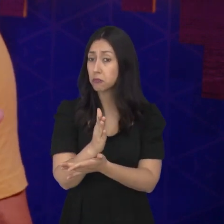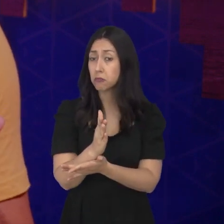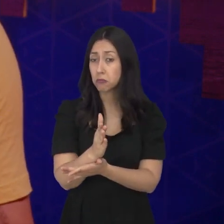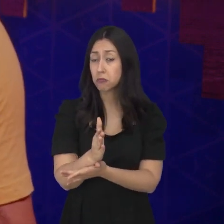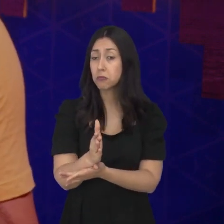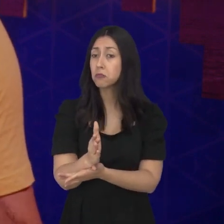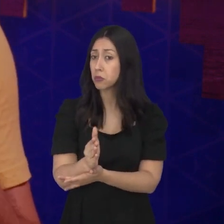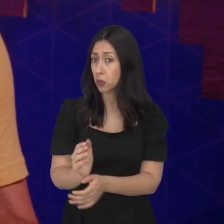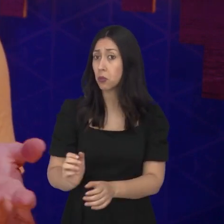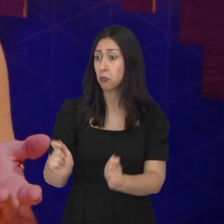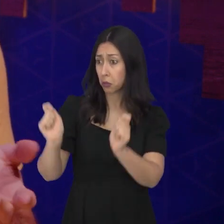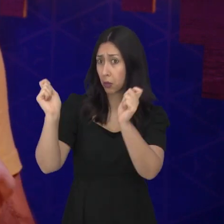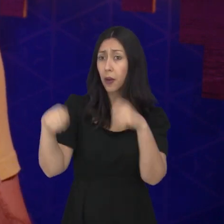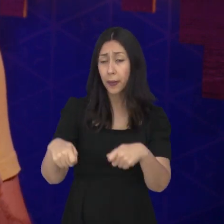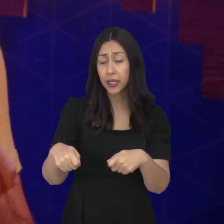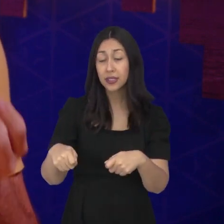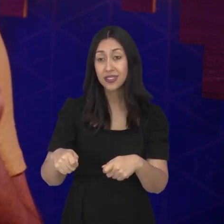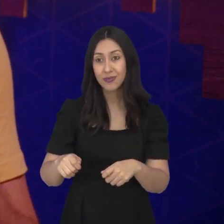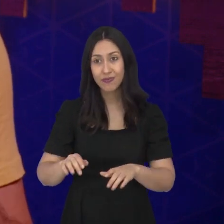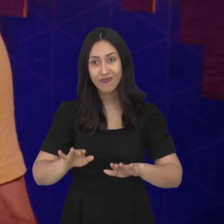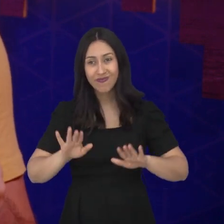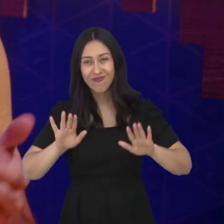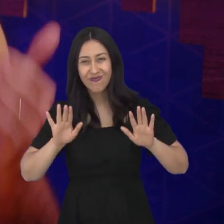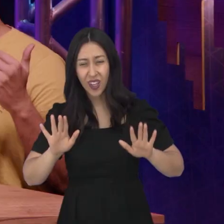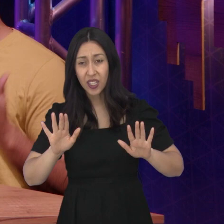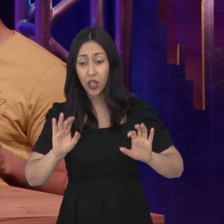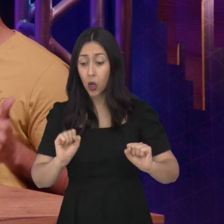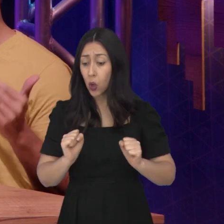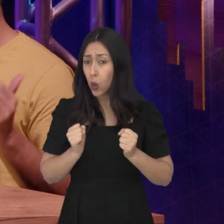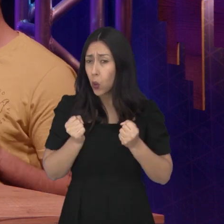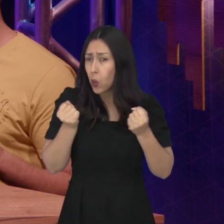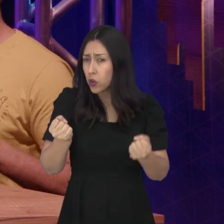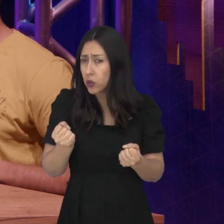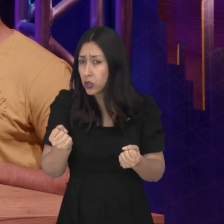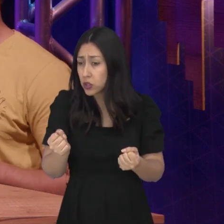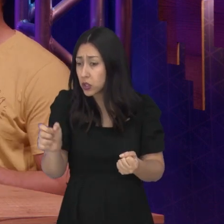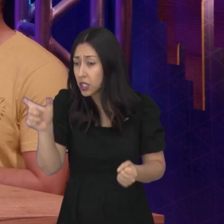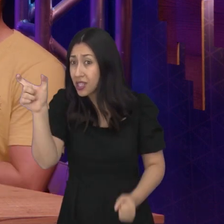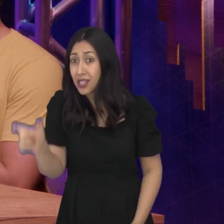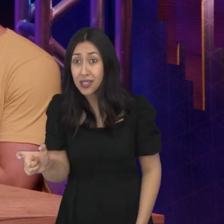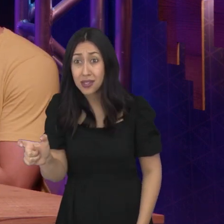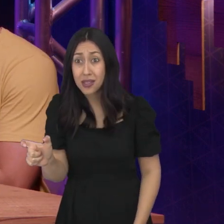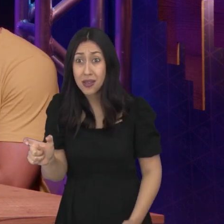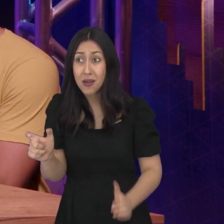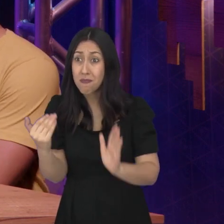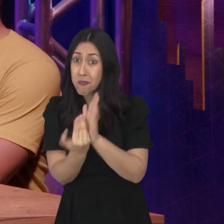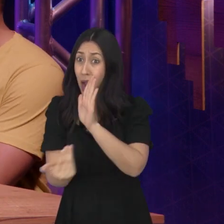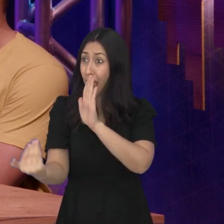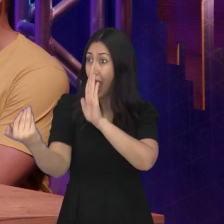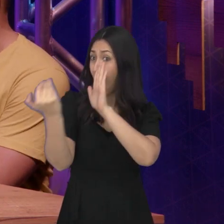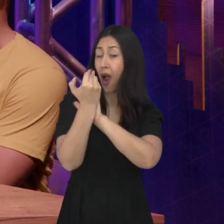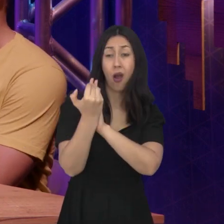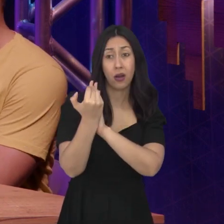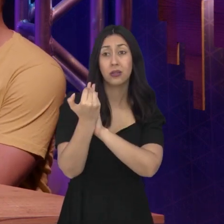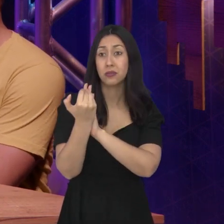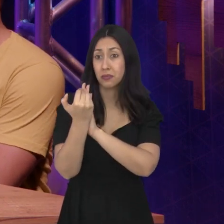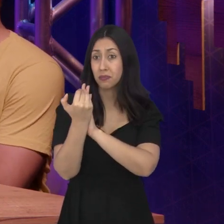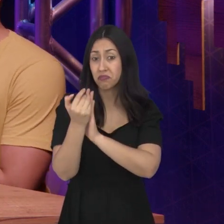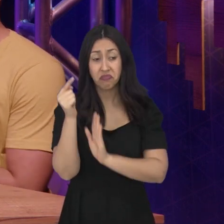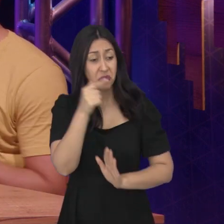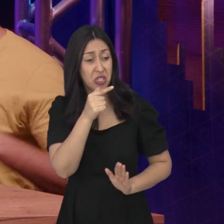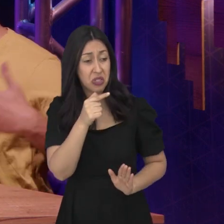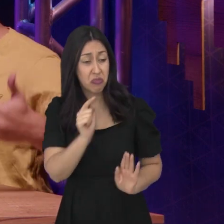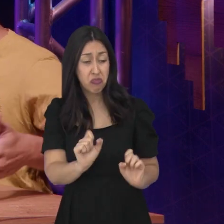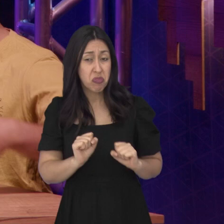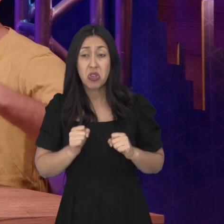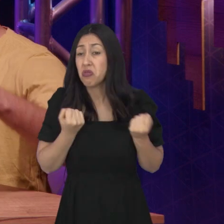nota, né? Exato. Todo mundo é capaz. Mas o esforço que algumas pessoas têm que fazer para adquirir esses conhecimentos,